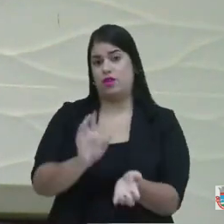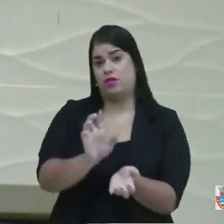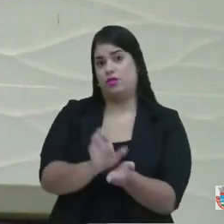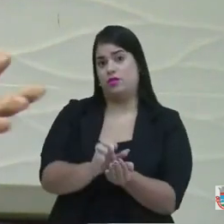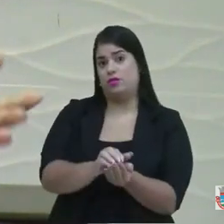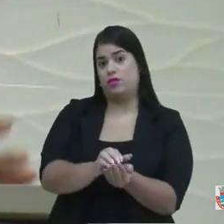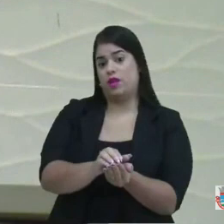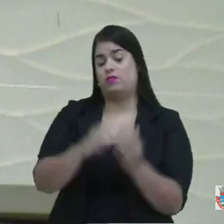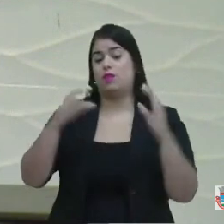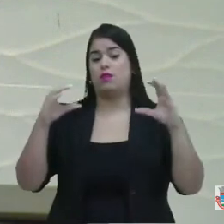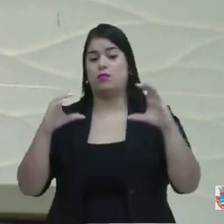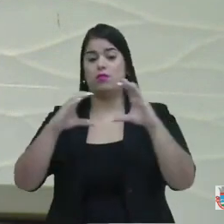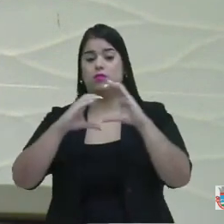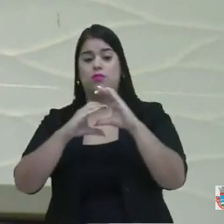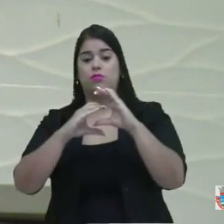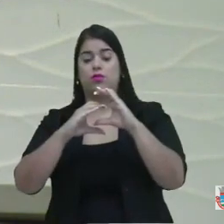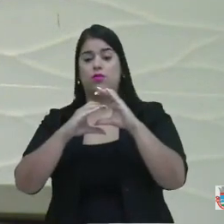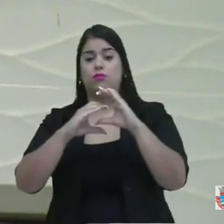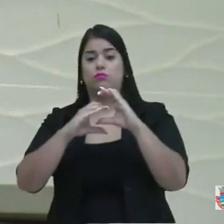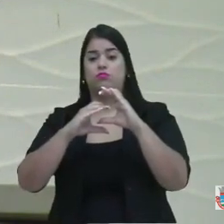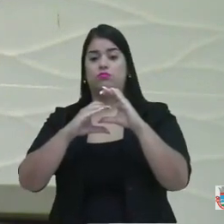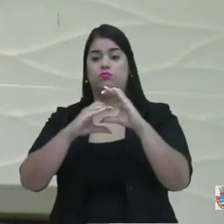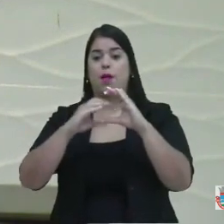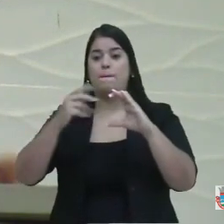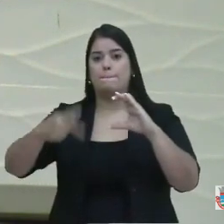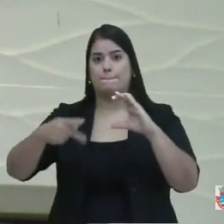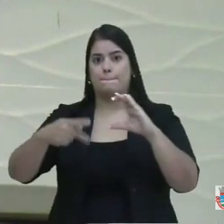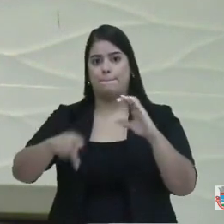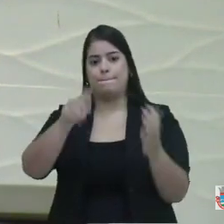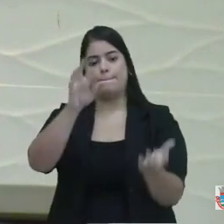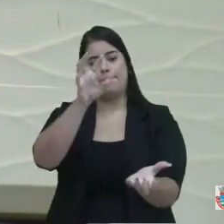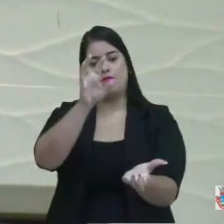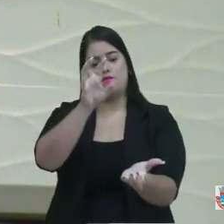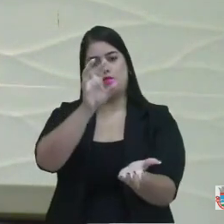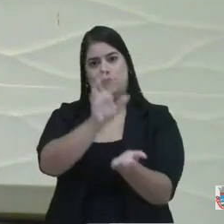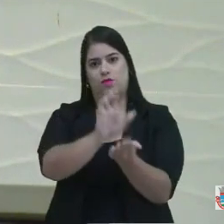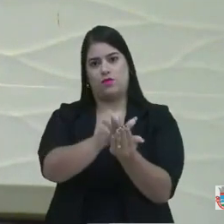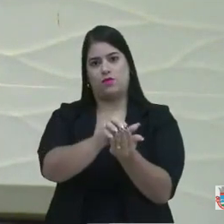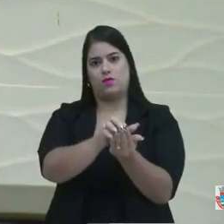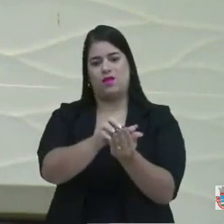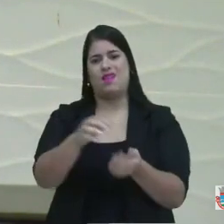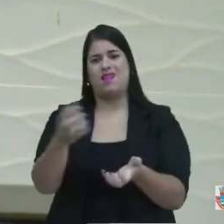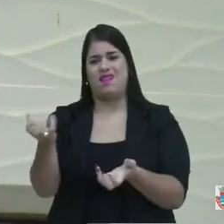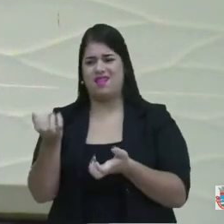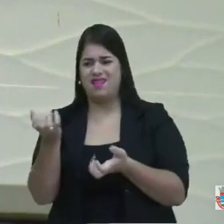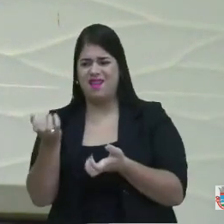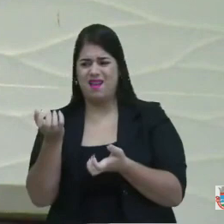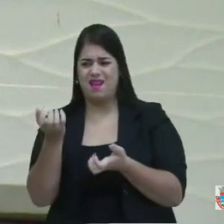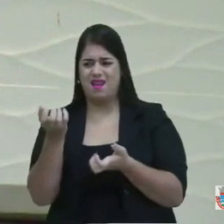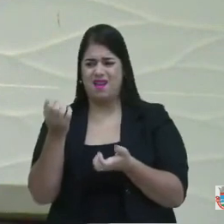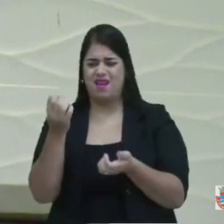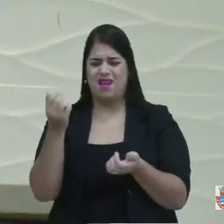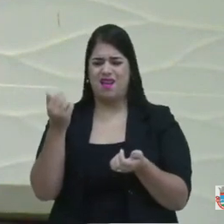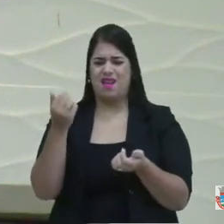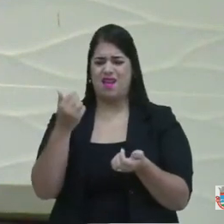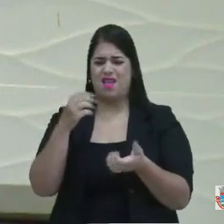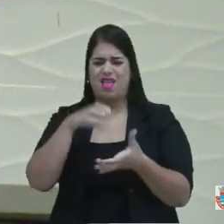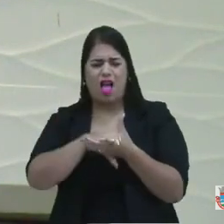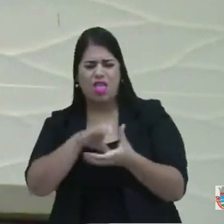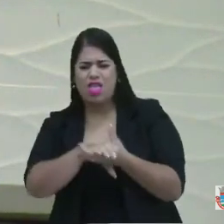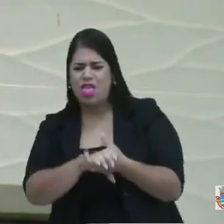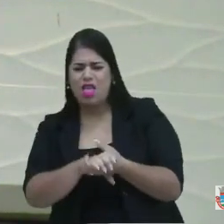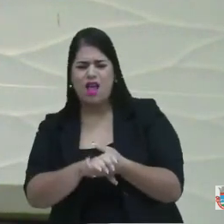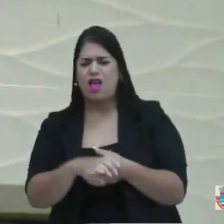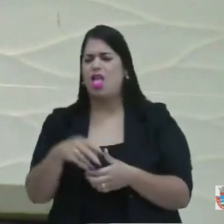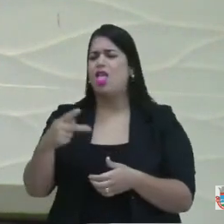a Compesa é um órgão estadual, e Vossa Excelência quer casar ali na Compesa para levar alguma vantagem em seu